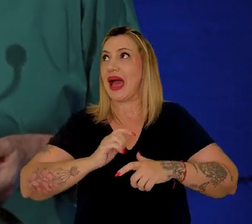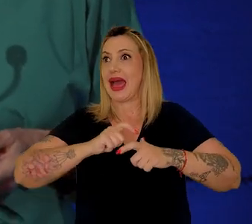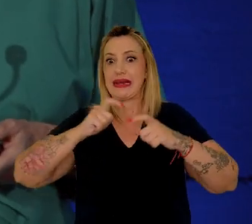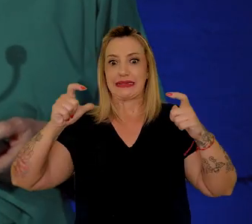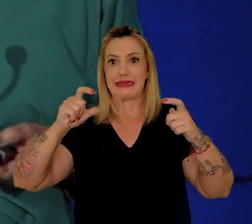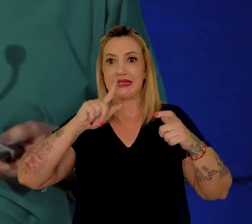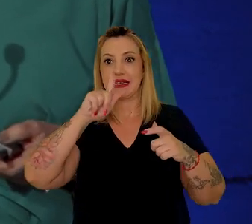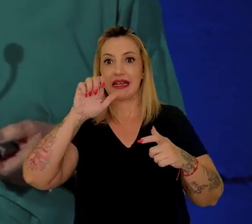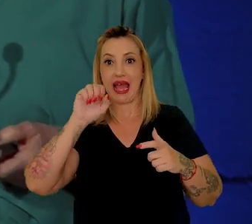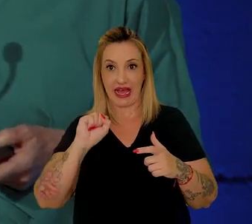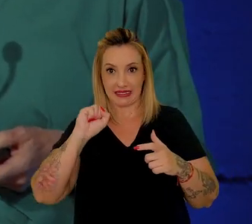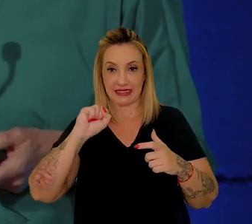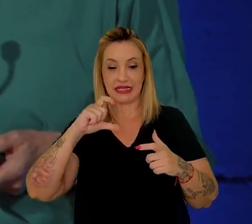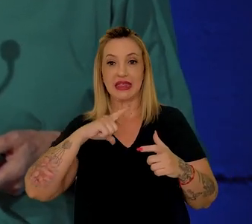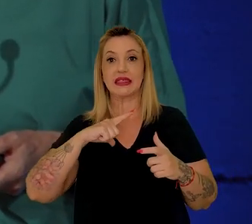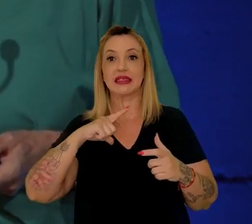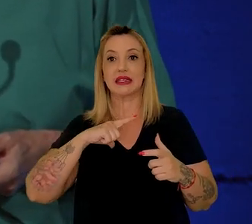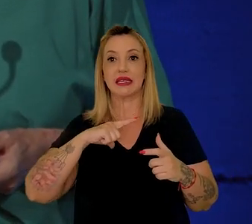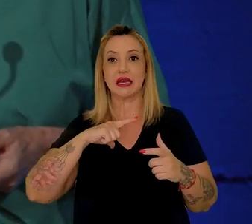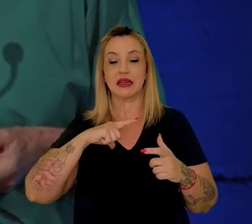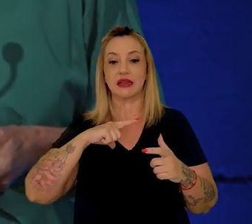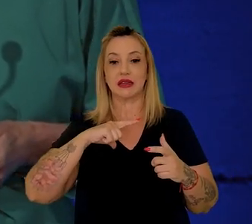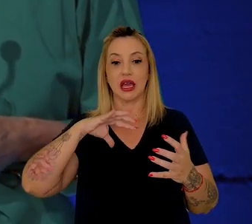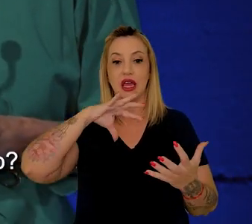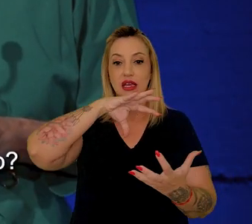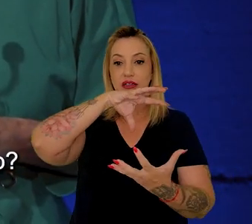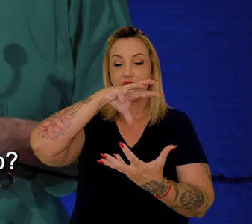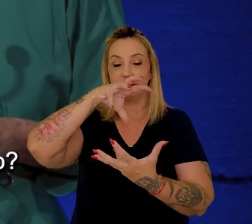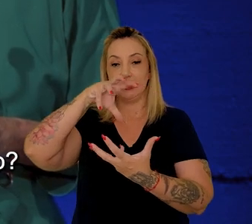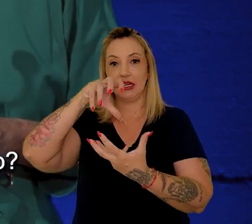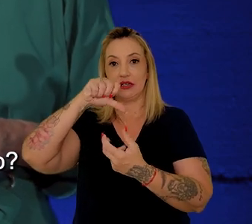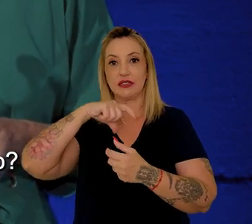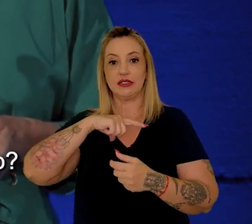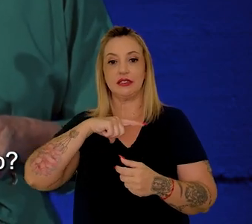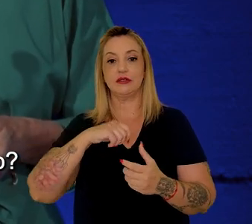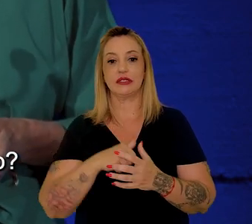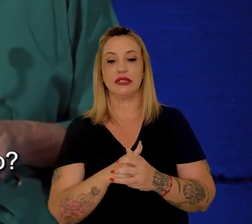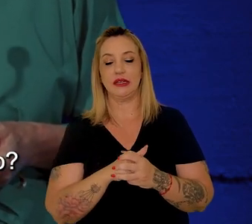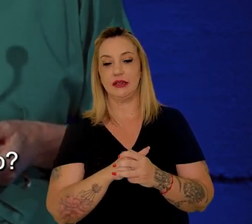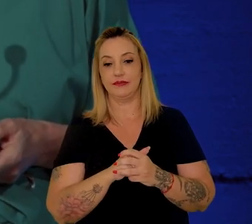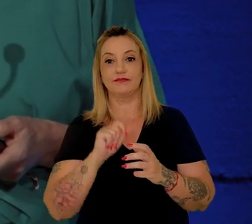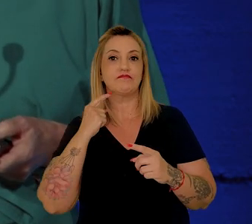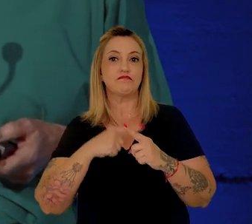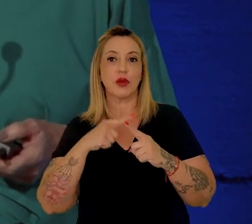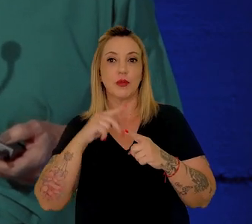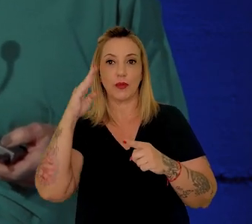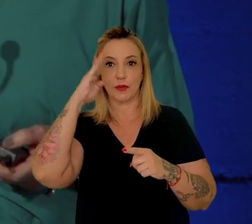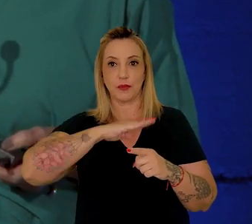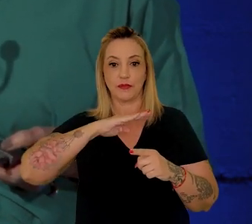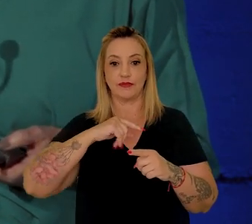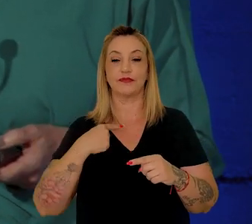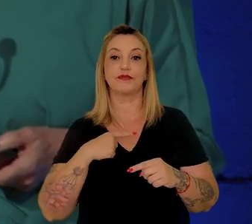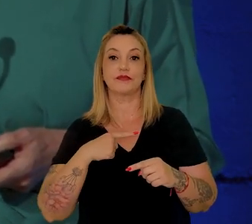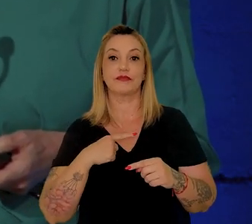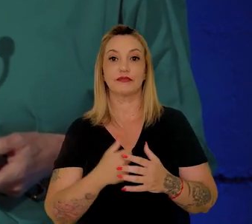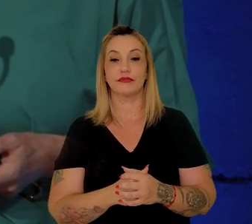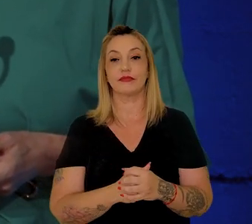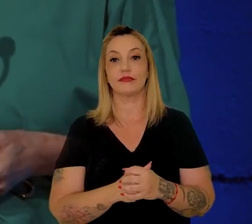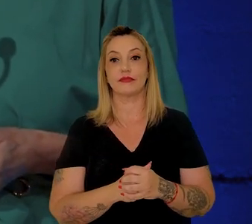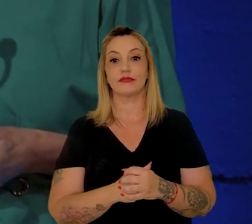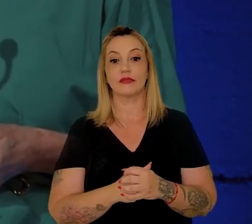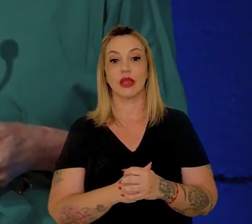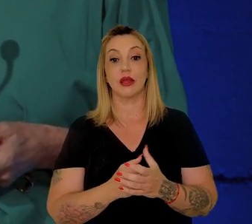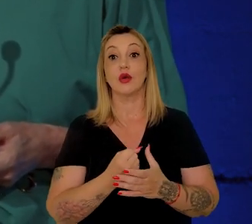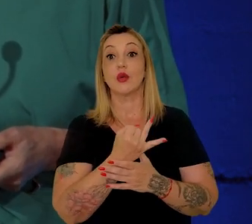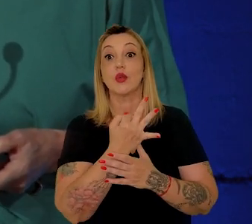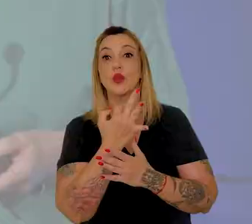gás eh na na atmosfera por que que eu digo que ele é perverso ele é perverso porque ele fica na atmosfera por centenas